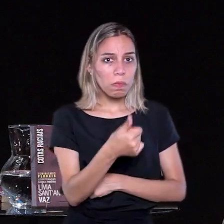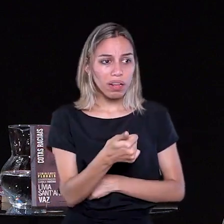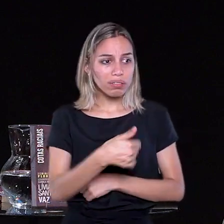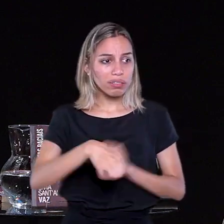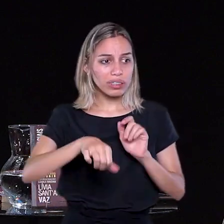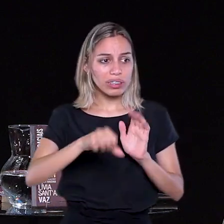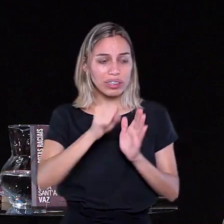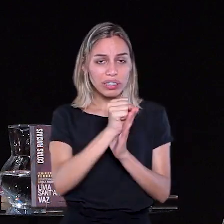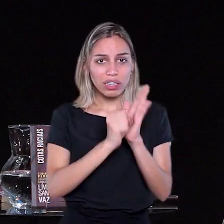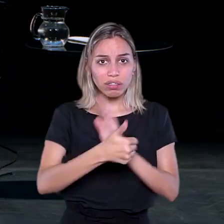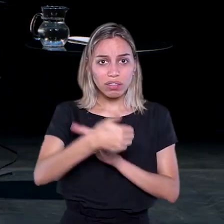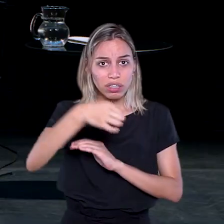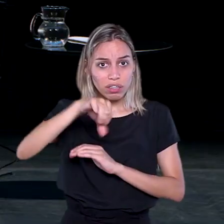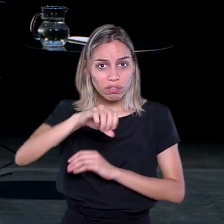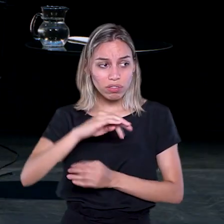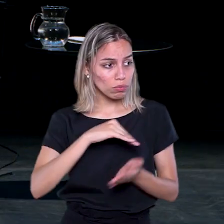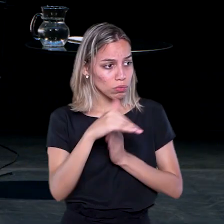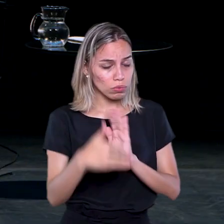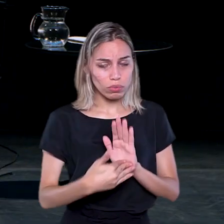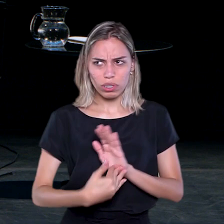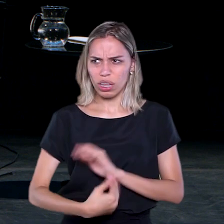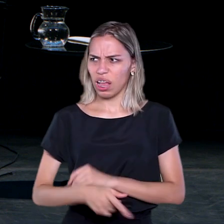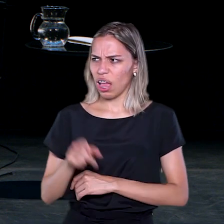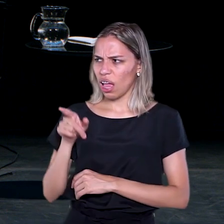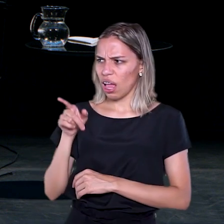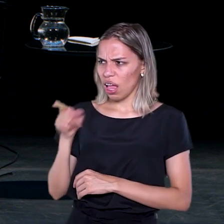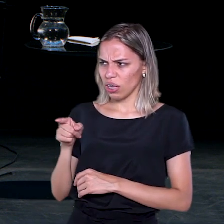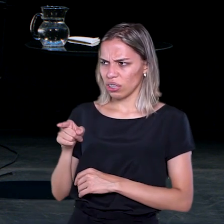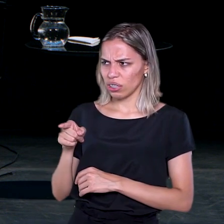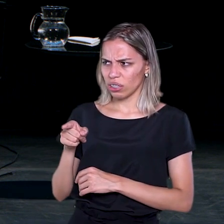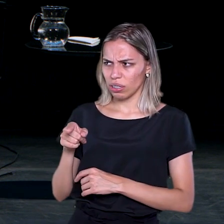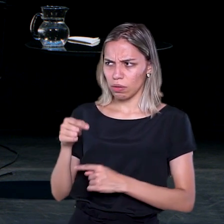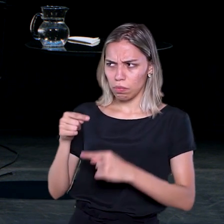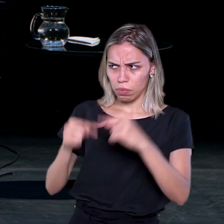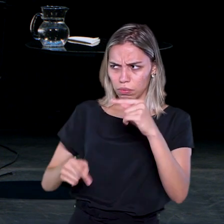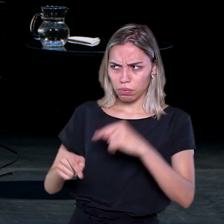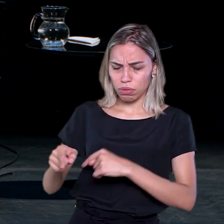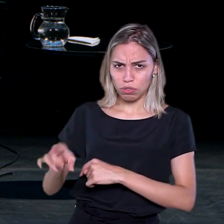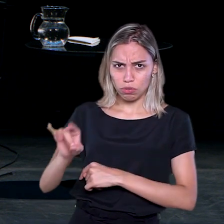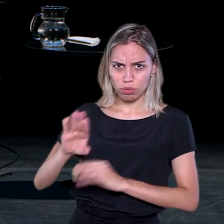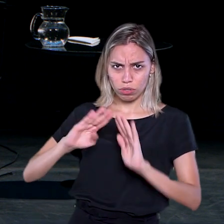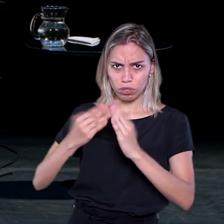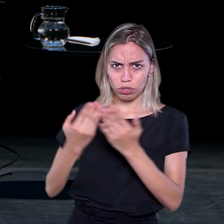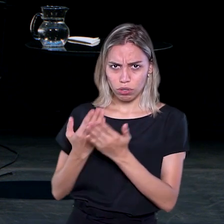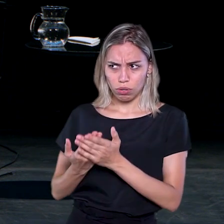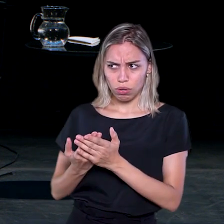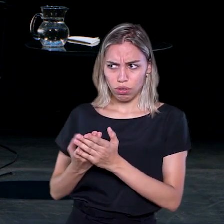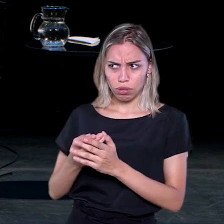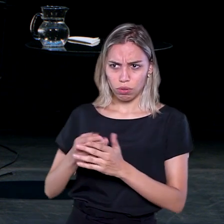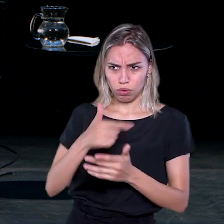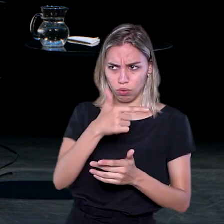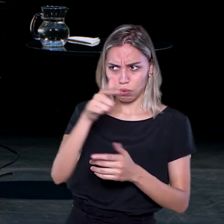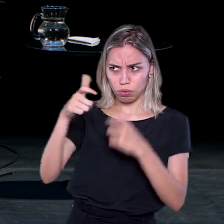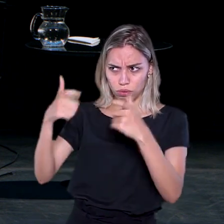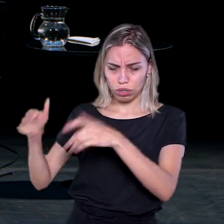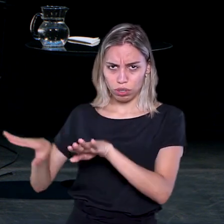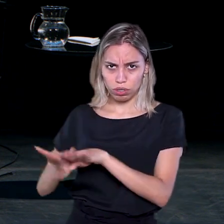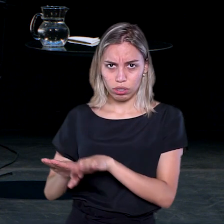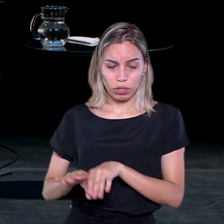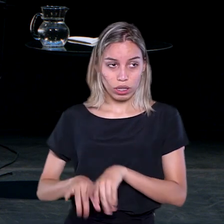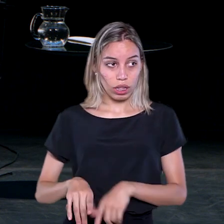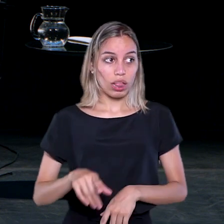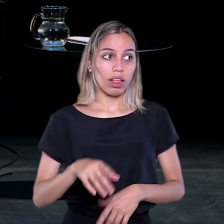XIX inteiro. Então, só uma perguntinha. Essas restrições são só a escola ou elas são mais abrangentes, não? A frequentar a escola,